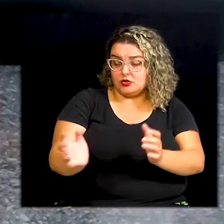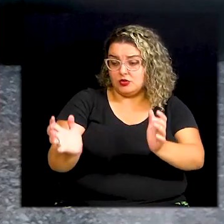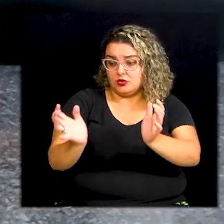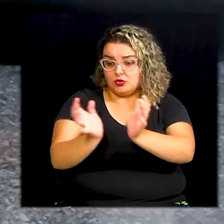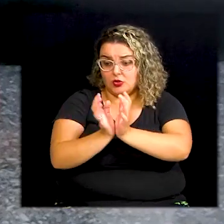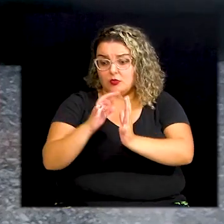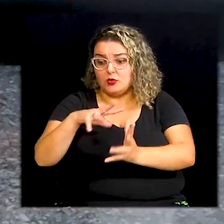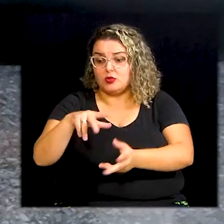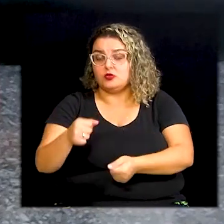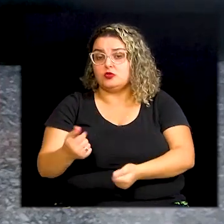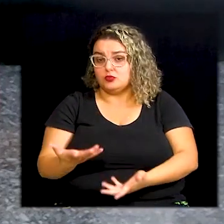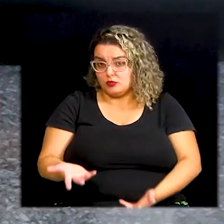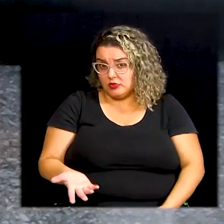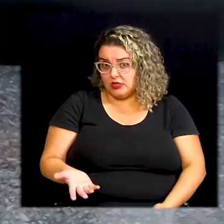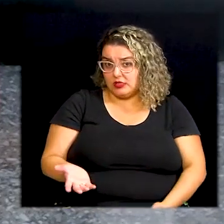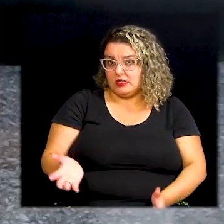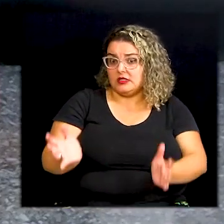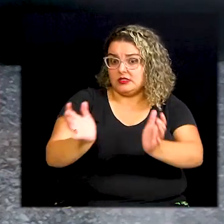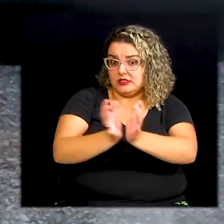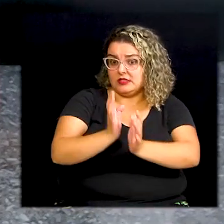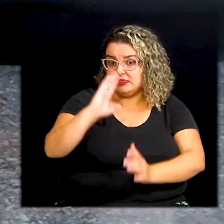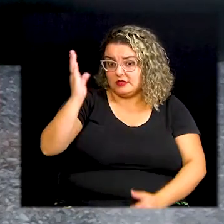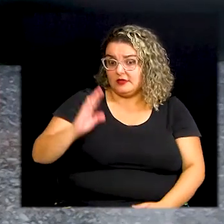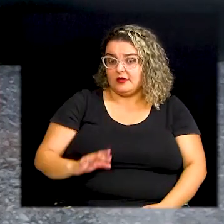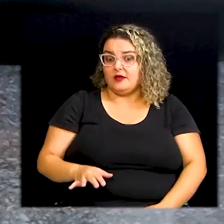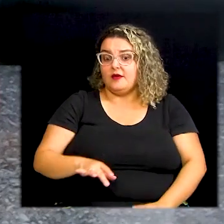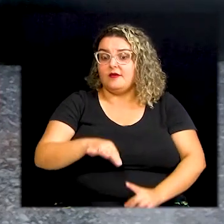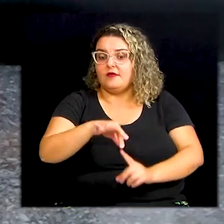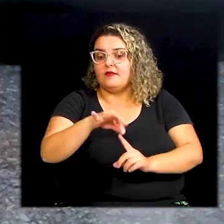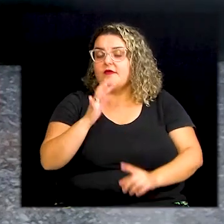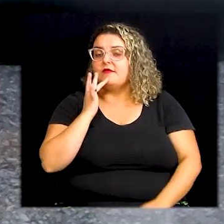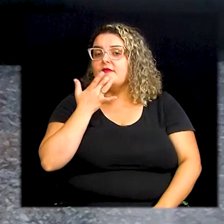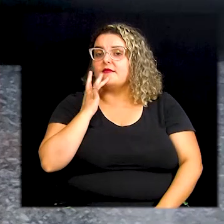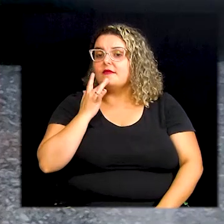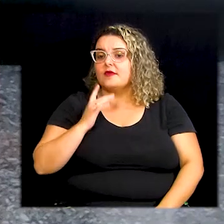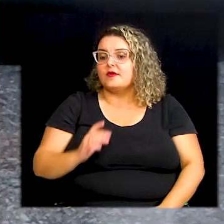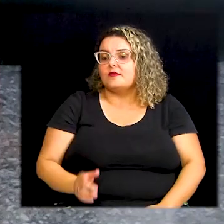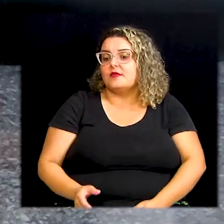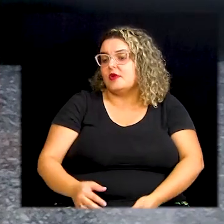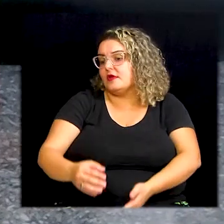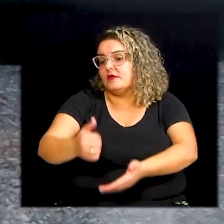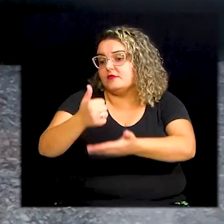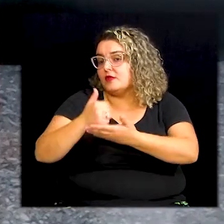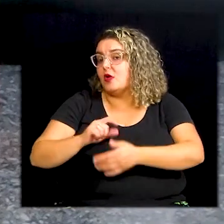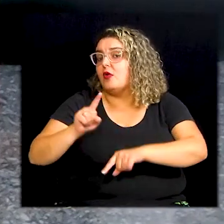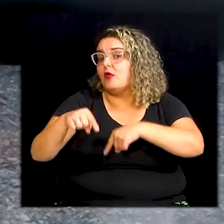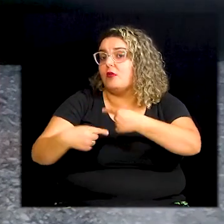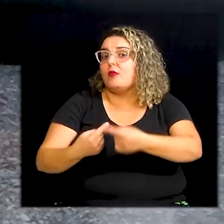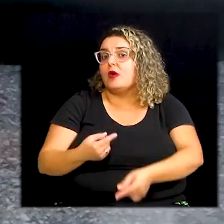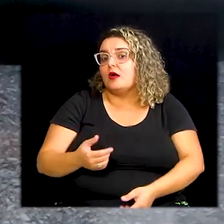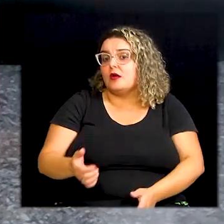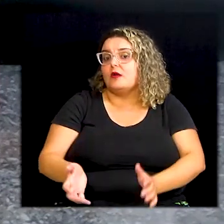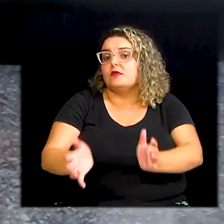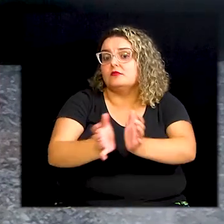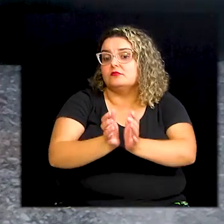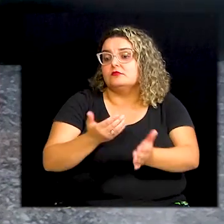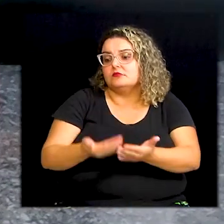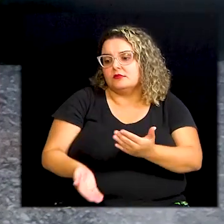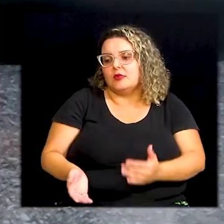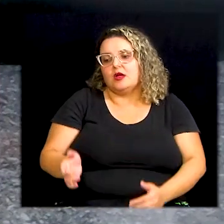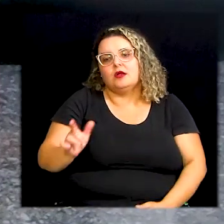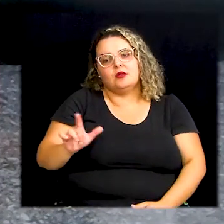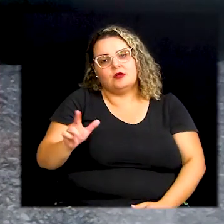Mundo, Felipe Amaral. Seleção brasileira favorita para conquistar o título ou vê alguma outra seleção que pode